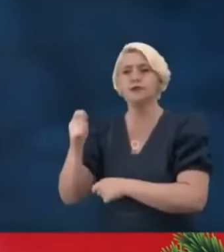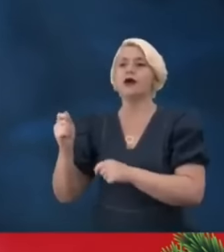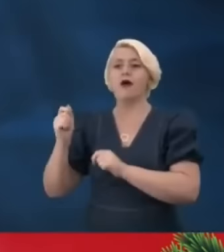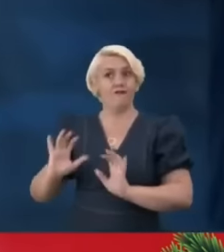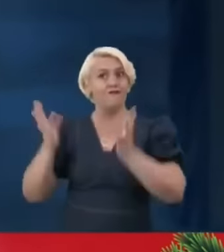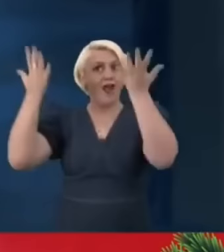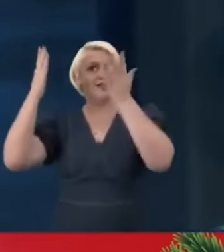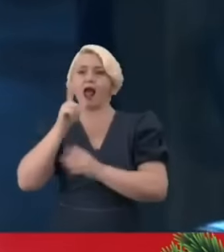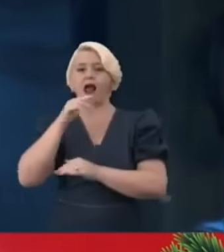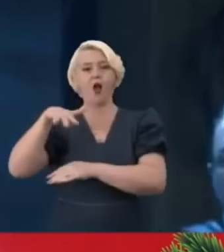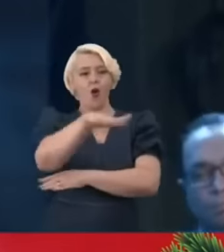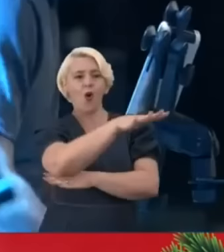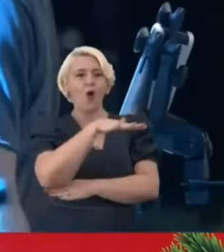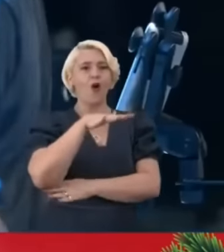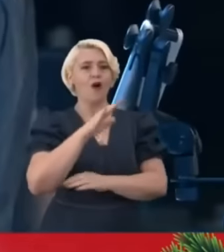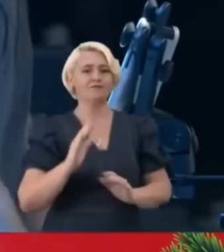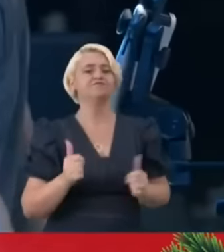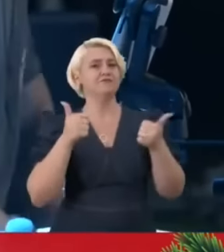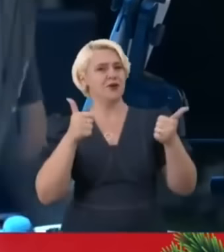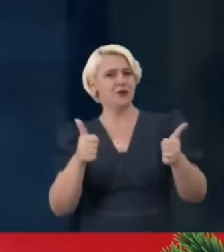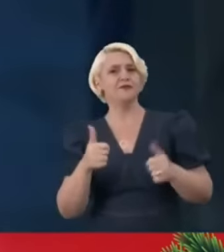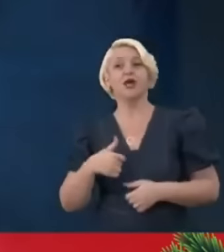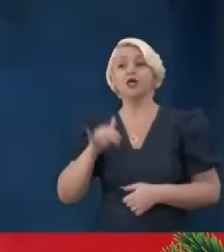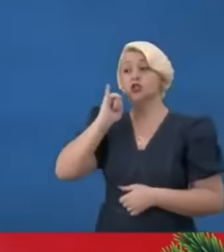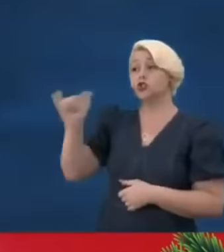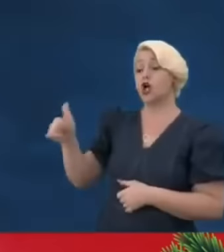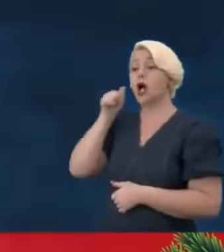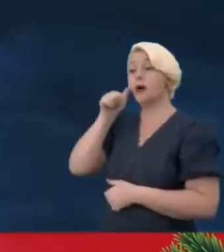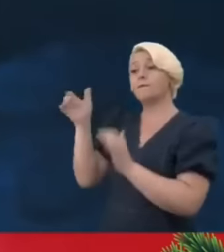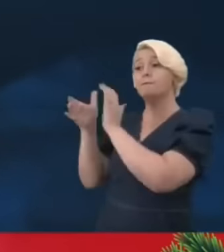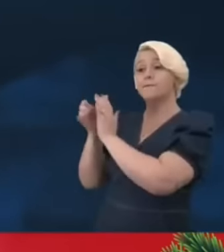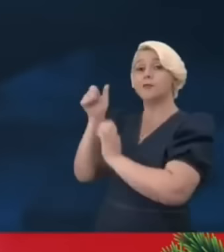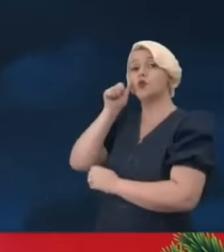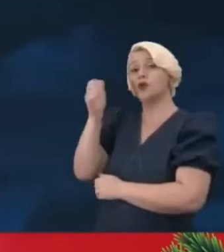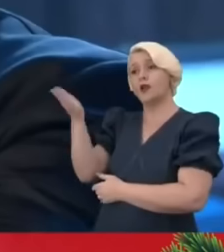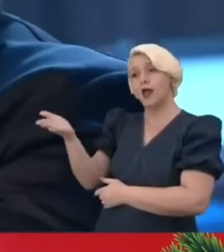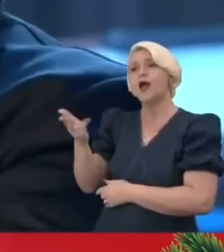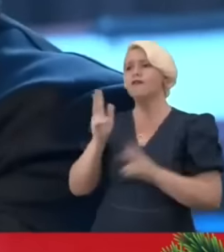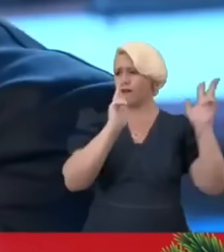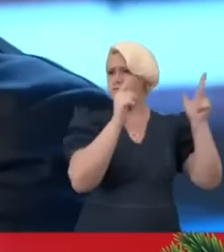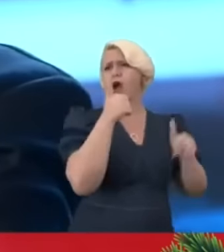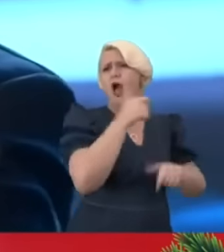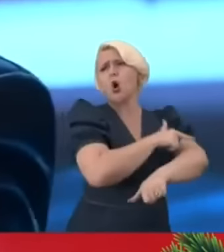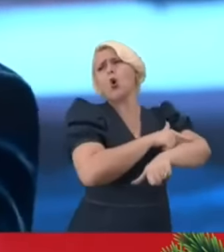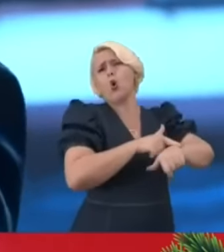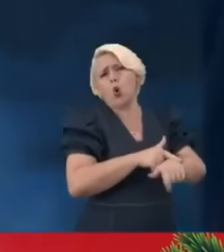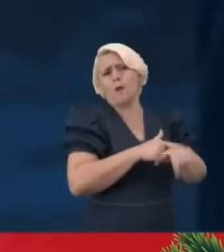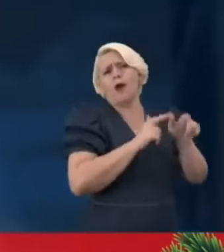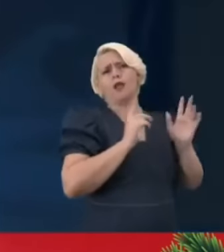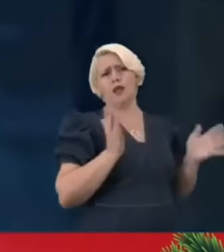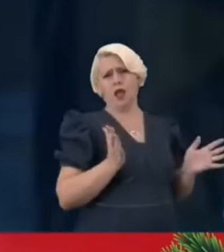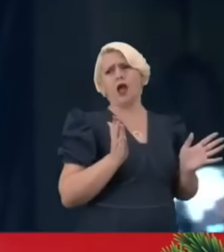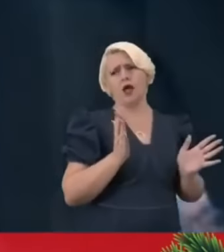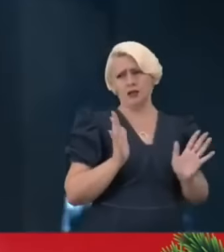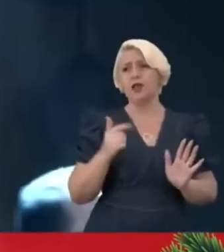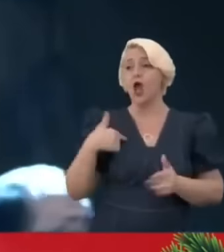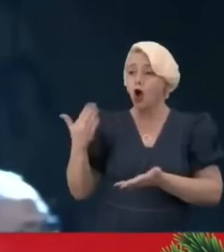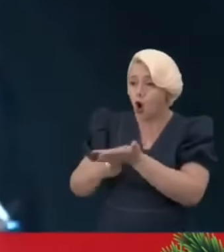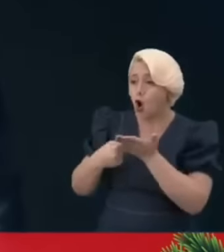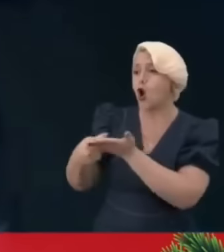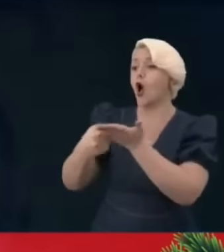uma festa lá na lagoa. Falei pra minha patroa que a farra é boa e bem comportada. Eu vou com